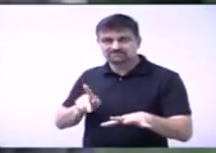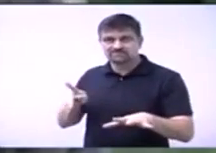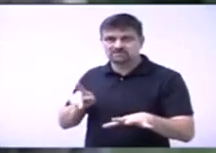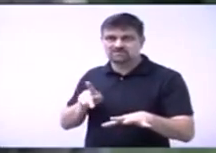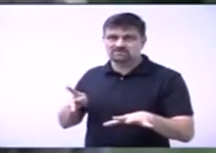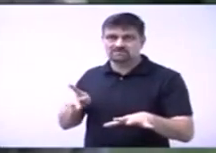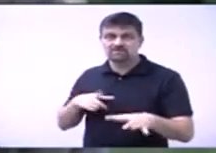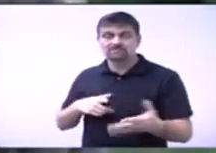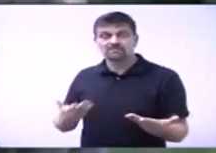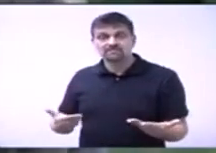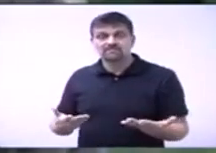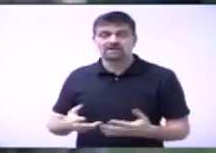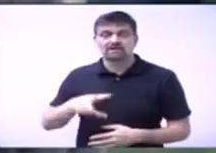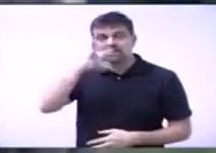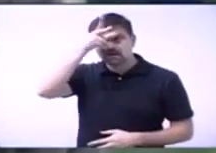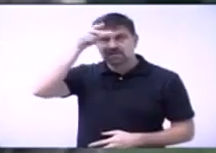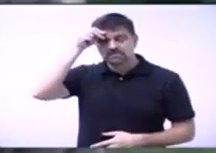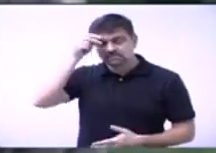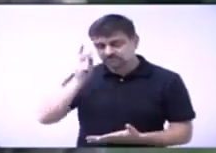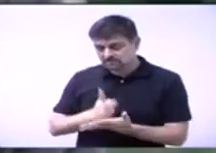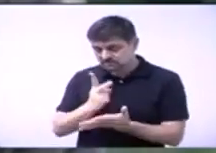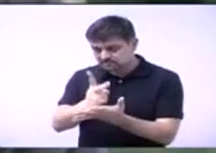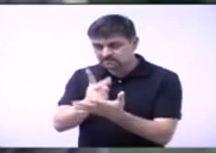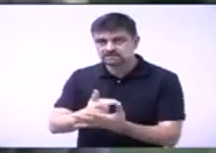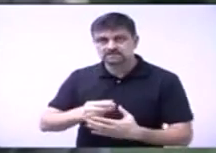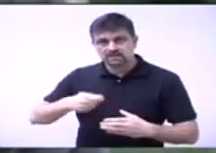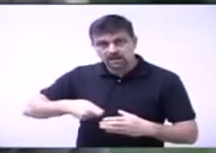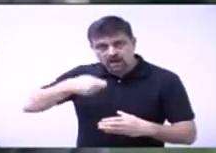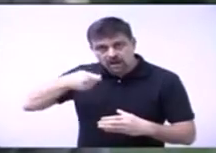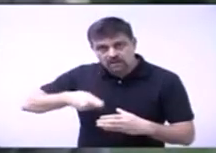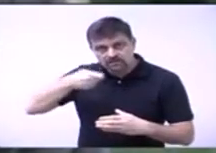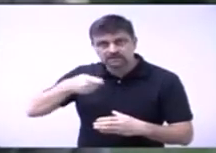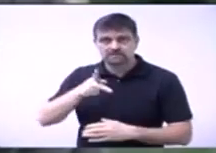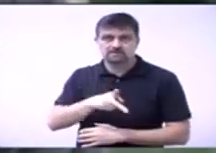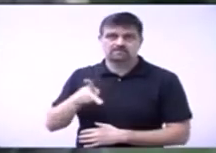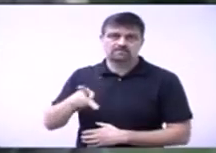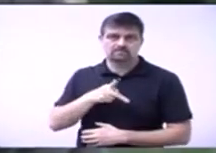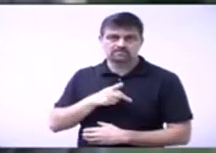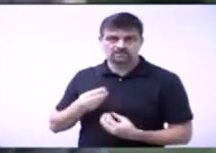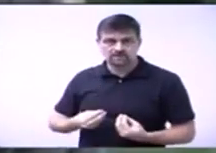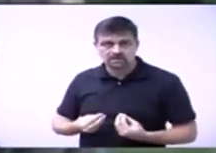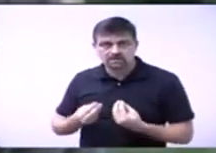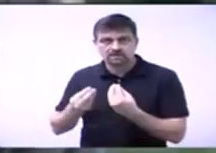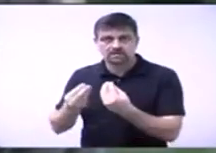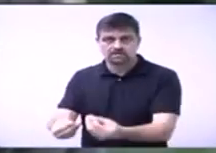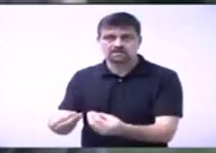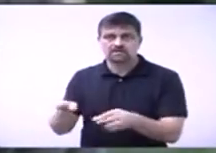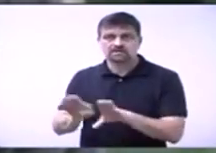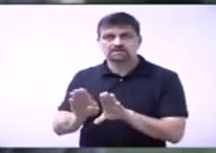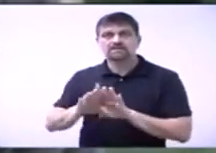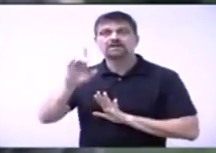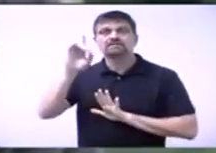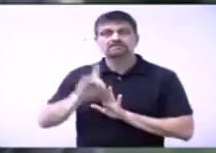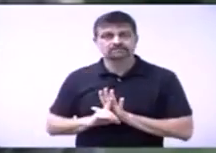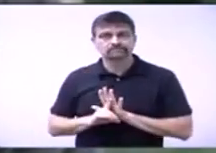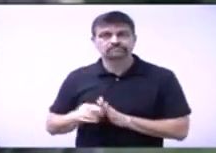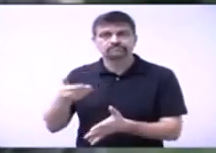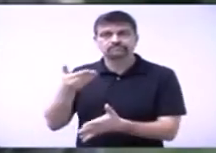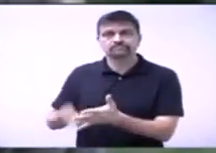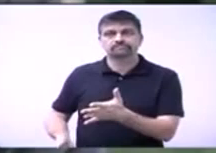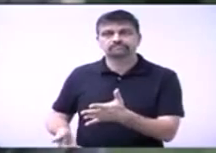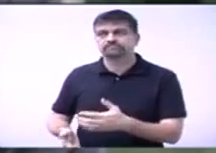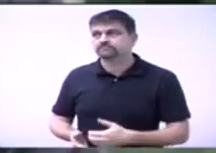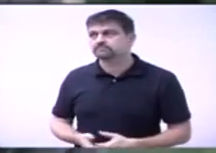sempre ofereceu a alimentação para os professores. Então, assim, há aí também uma perda de um direito adquirido ao longo do